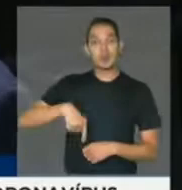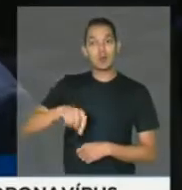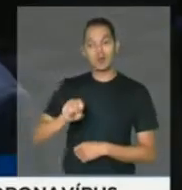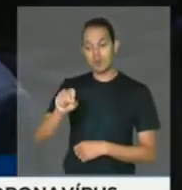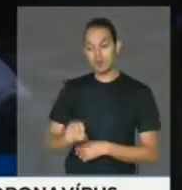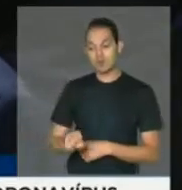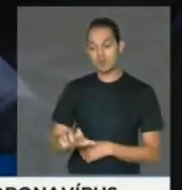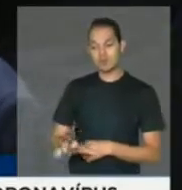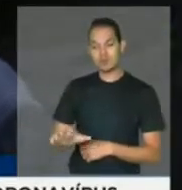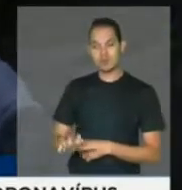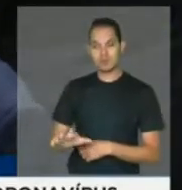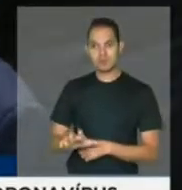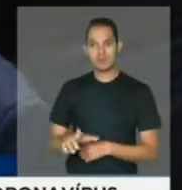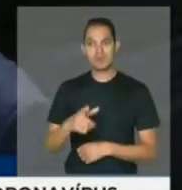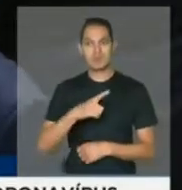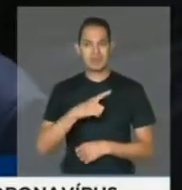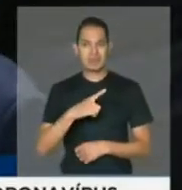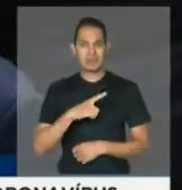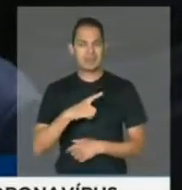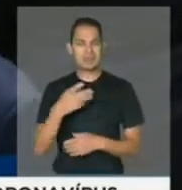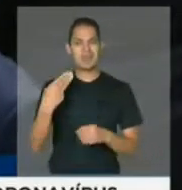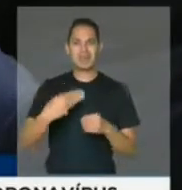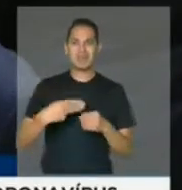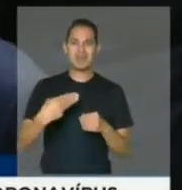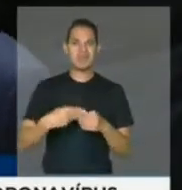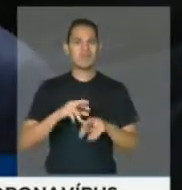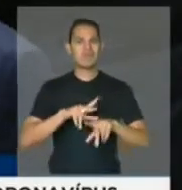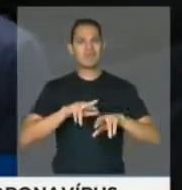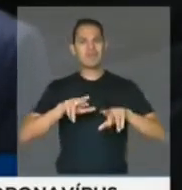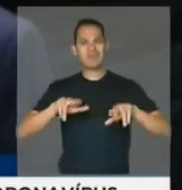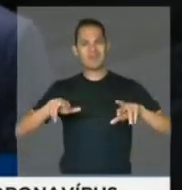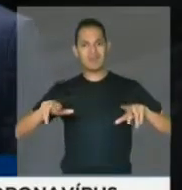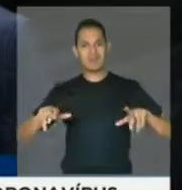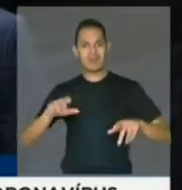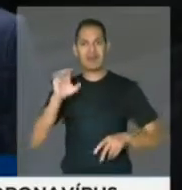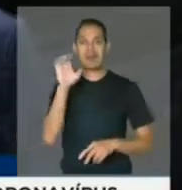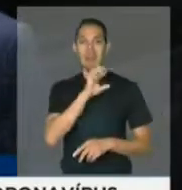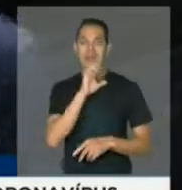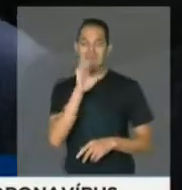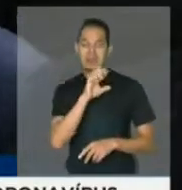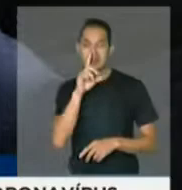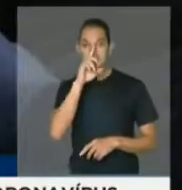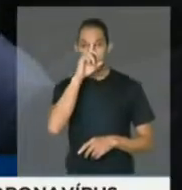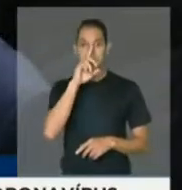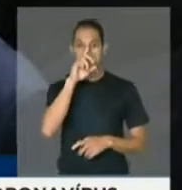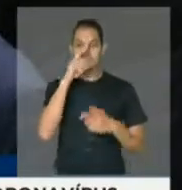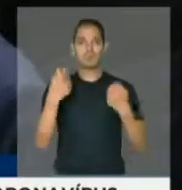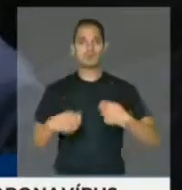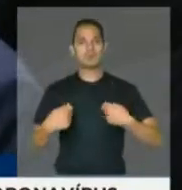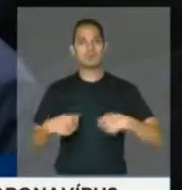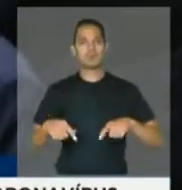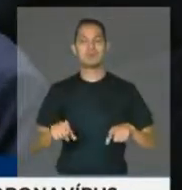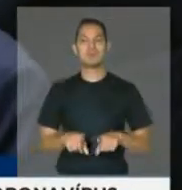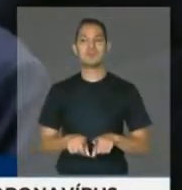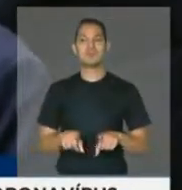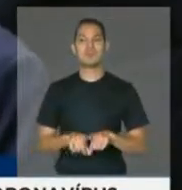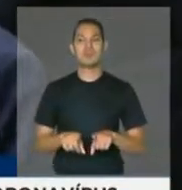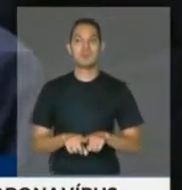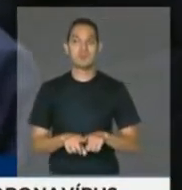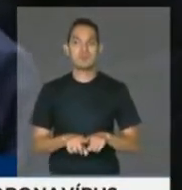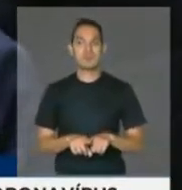sul do Brasil, que temos muitos municípios que decretaram estado de emergência, precisamos também, a exemplo